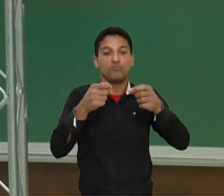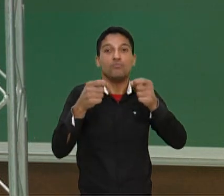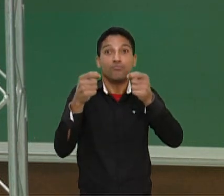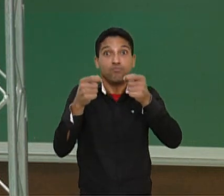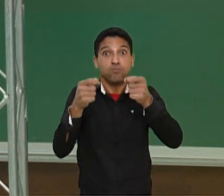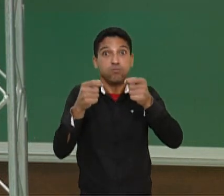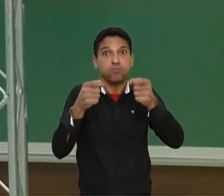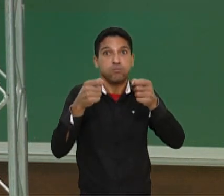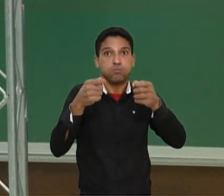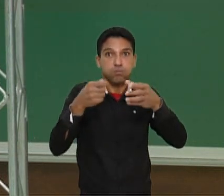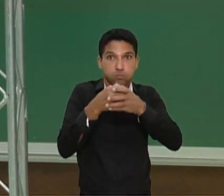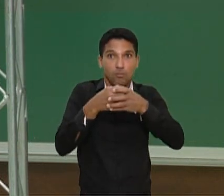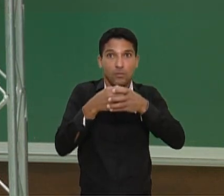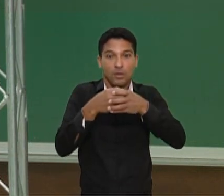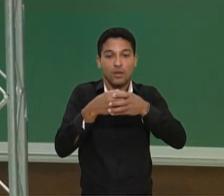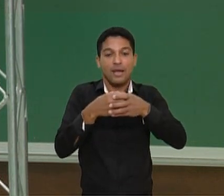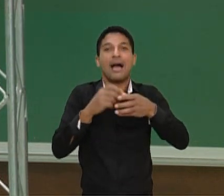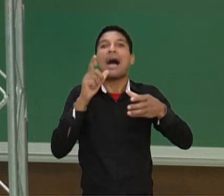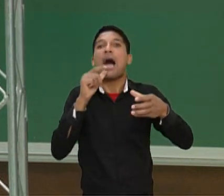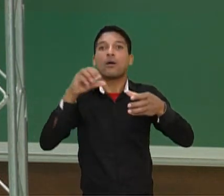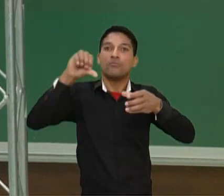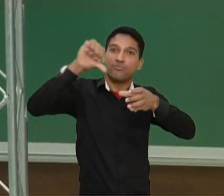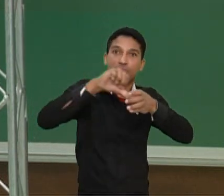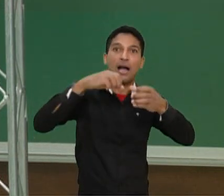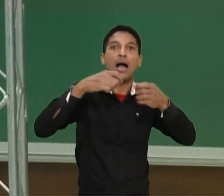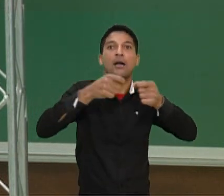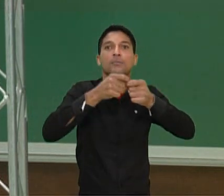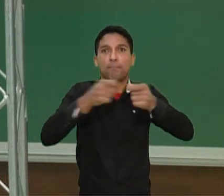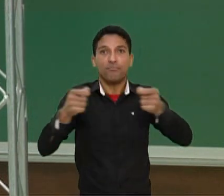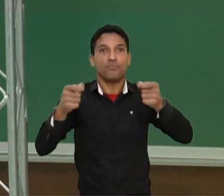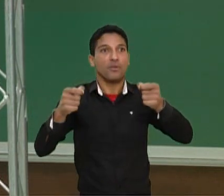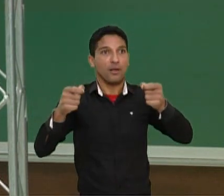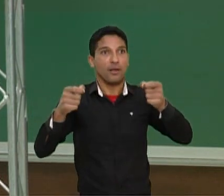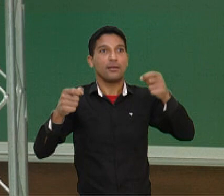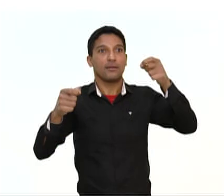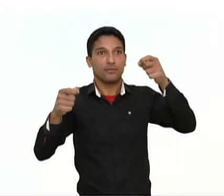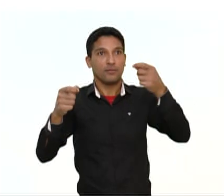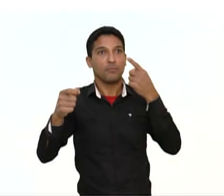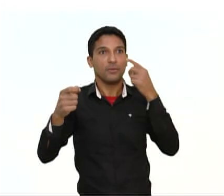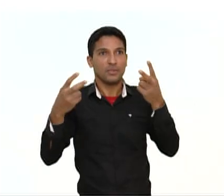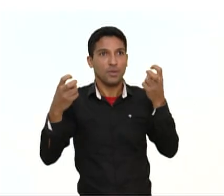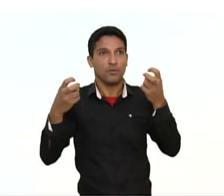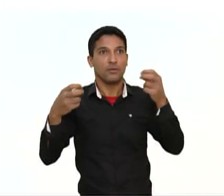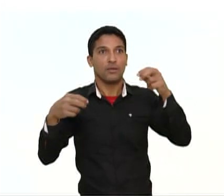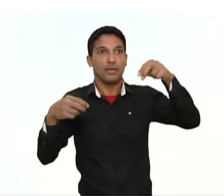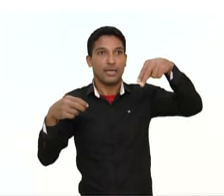sabe disso, certo? E ele chamou então esse fenômeno de